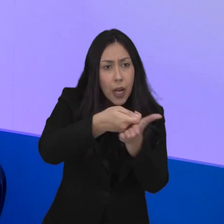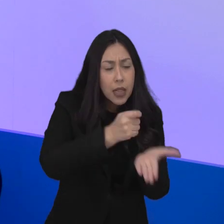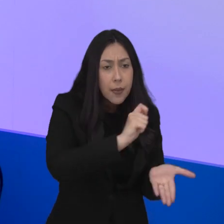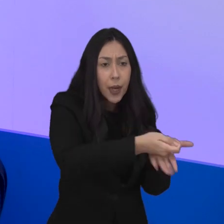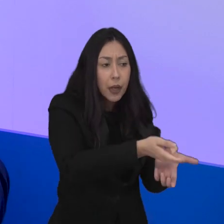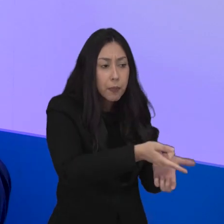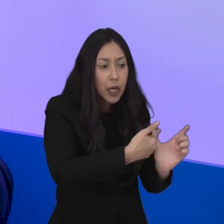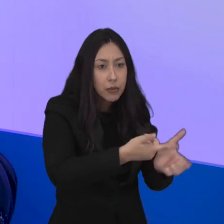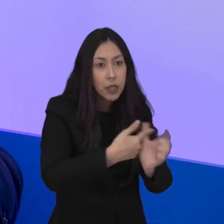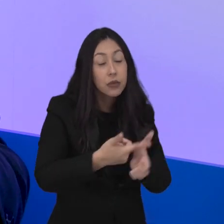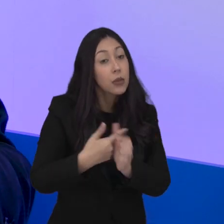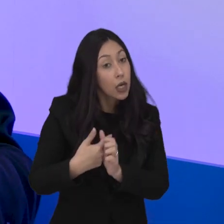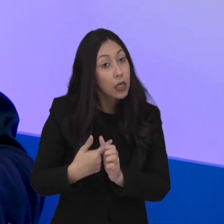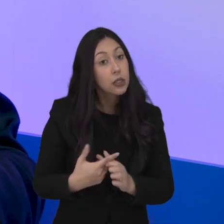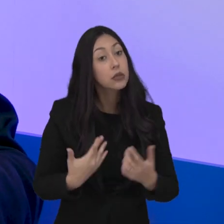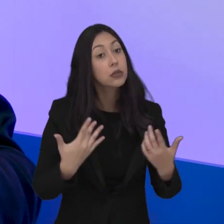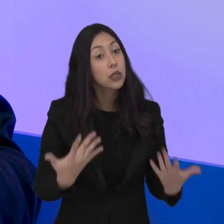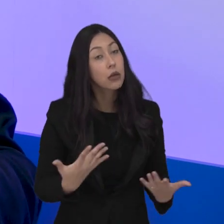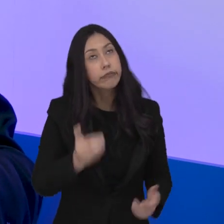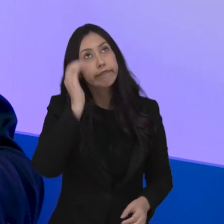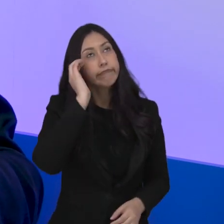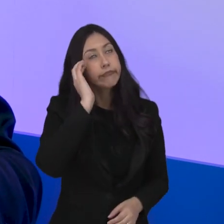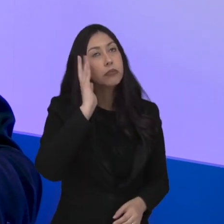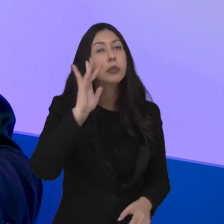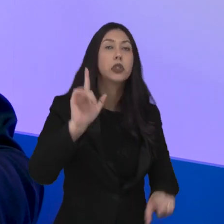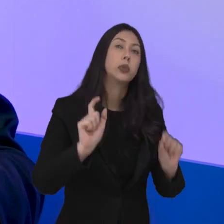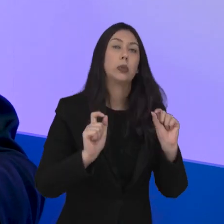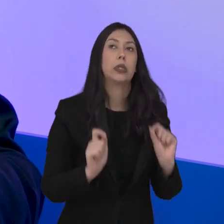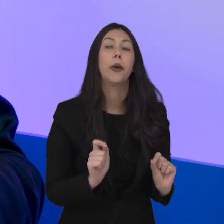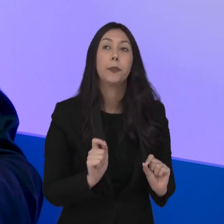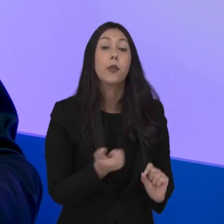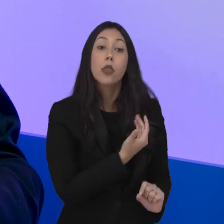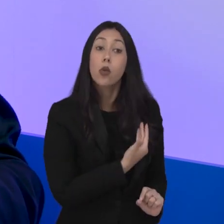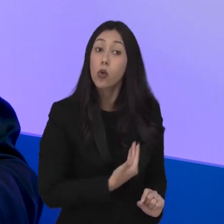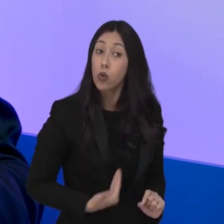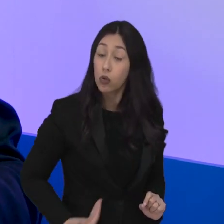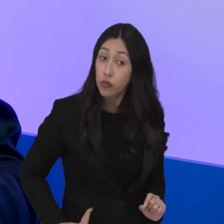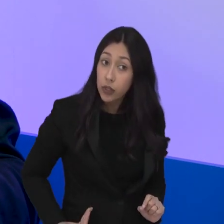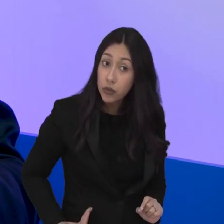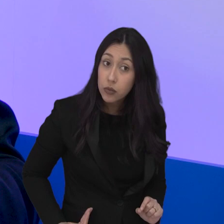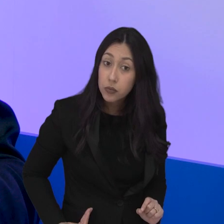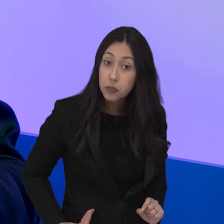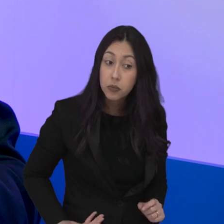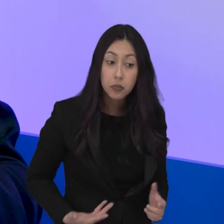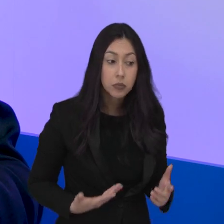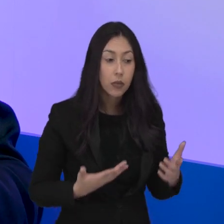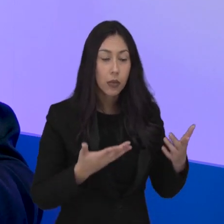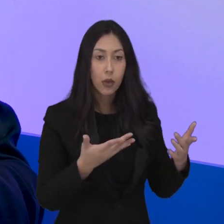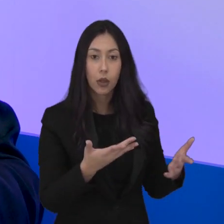desse aspecto, a gente vai o quê? Vai imaginar que o governo ele